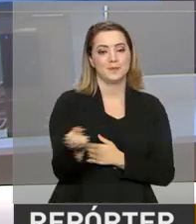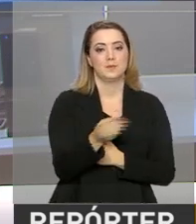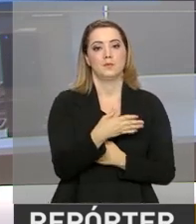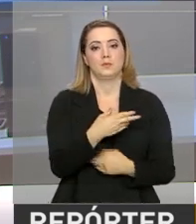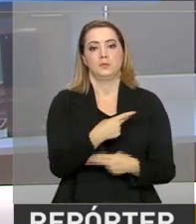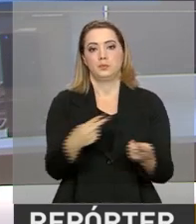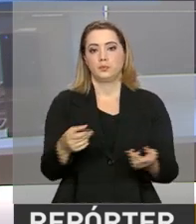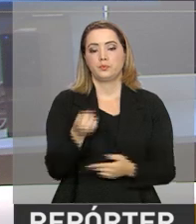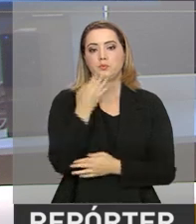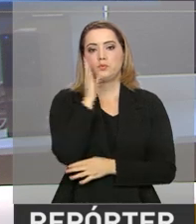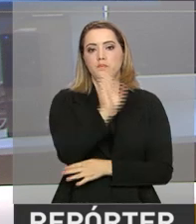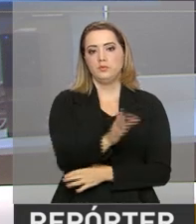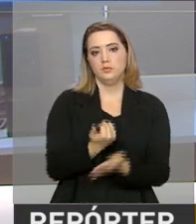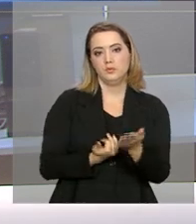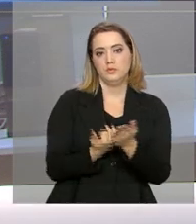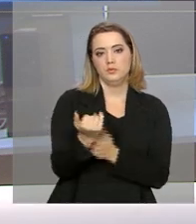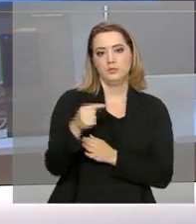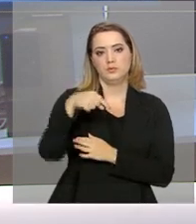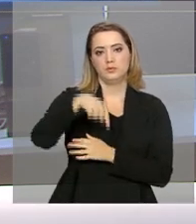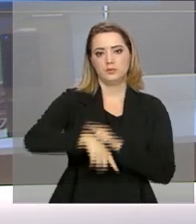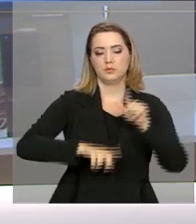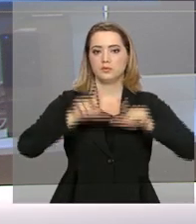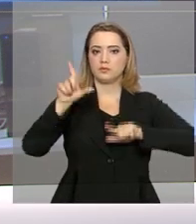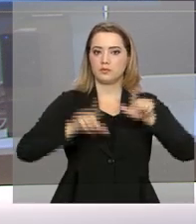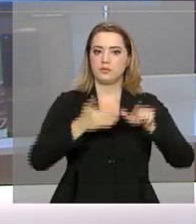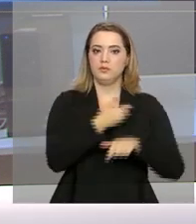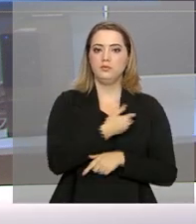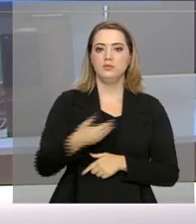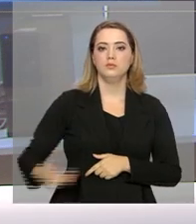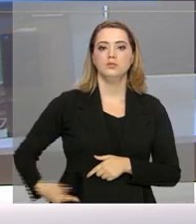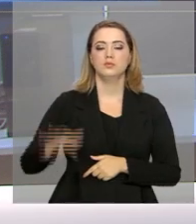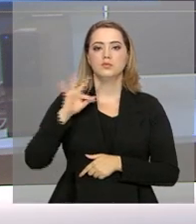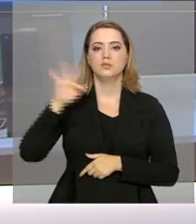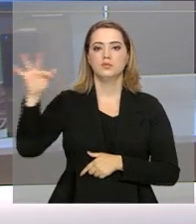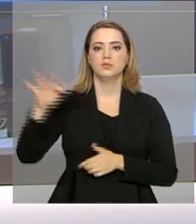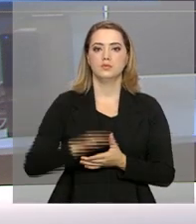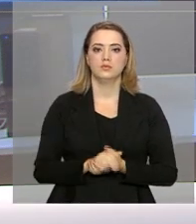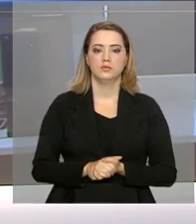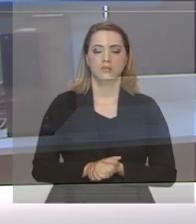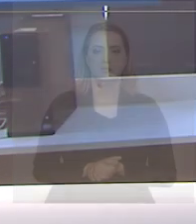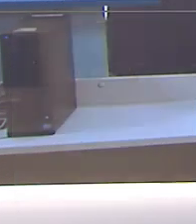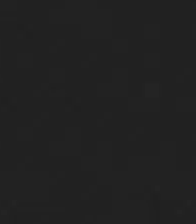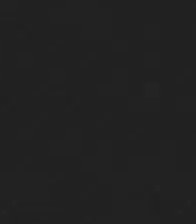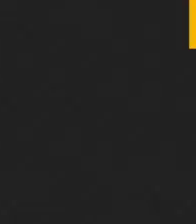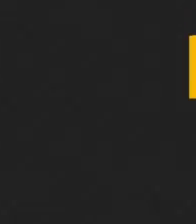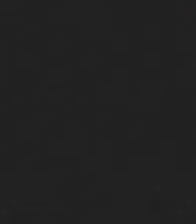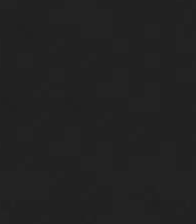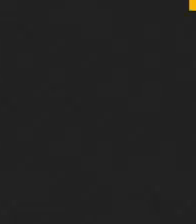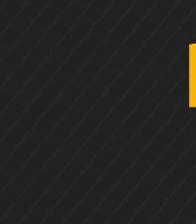sociais Uma boa tarde para você e continue com a gente aqui na NBR a TV do Governo Federal